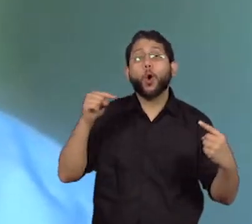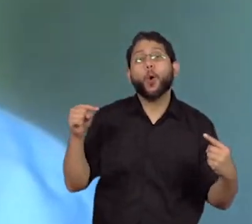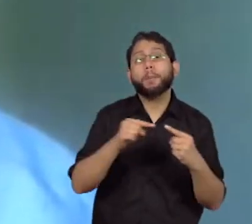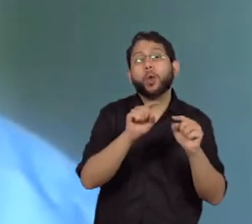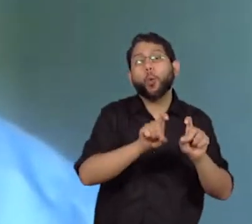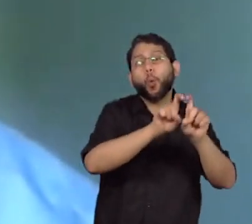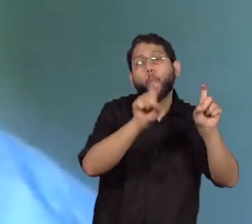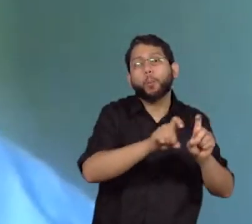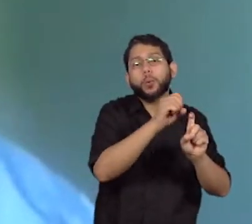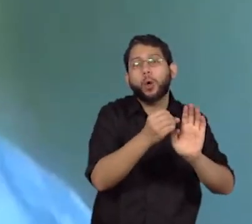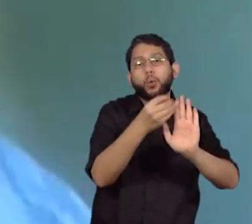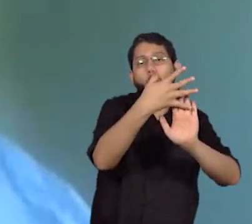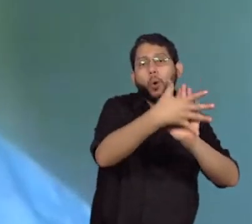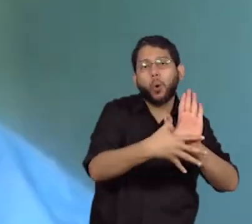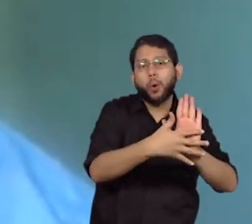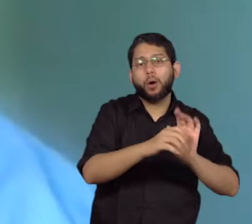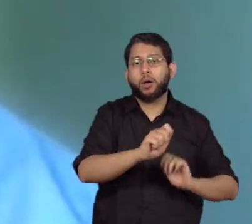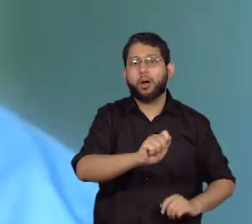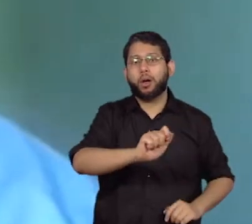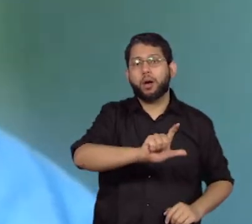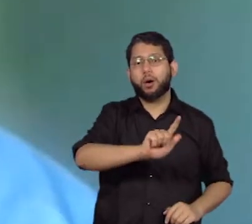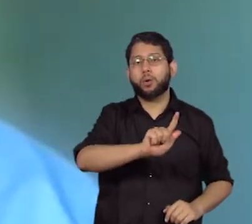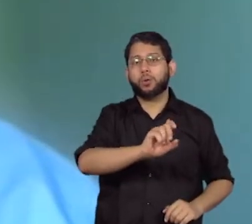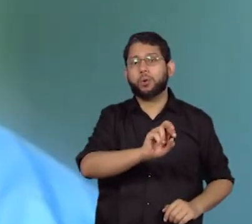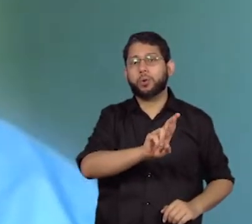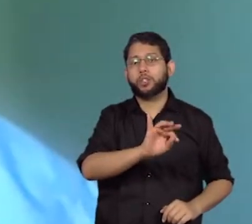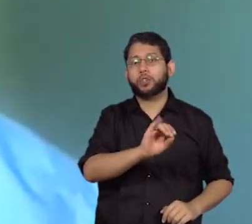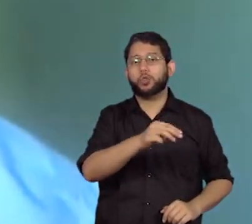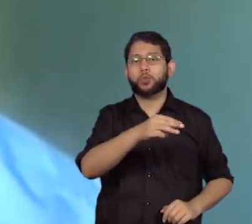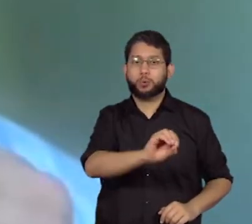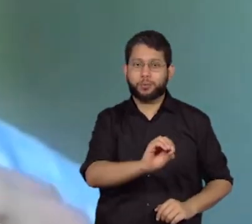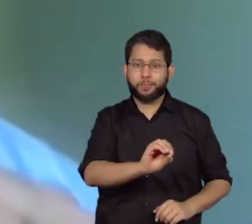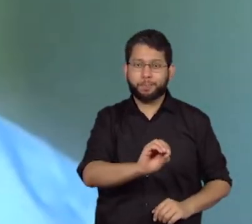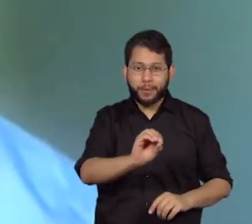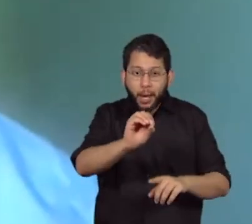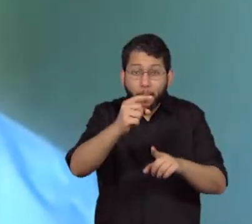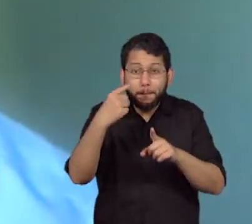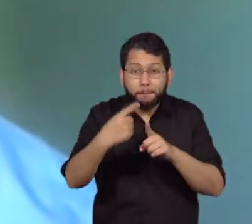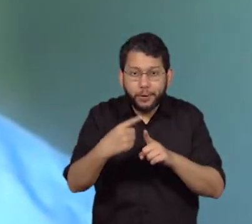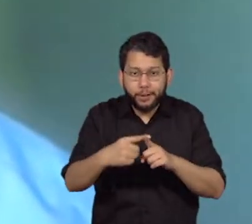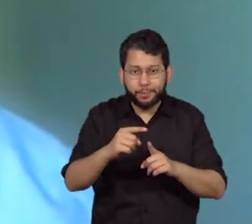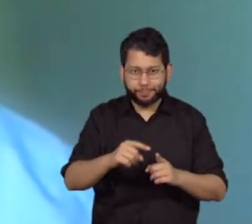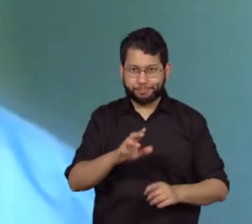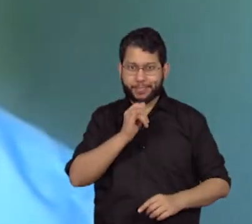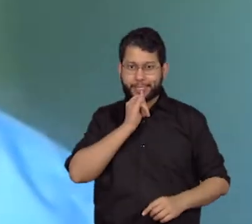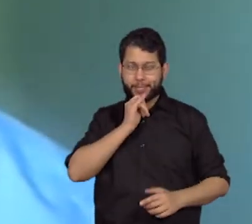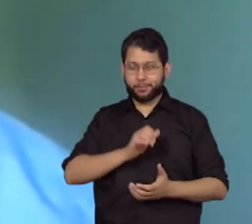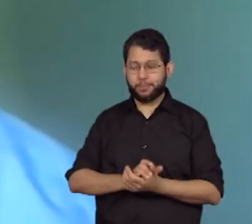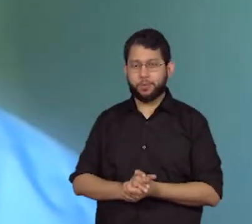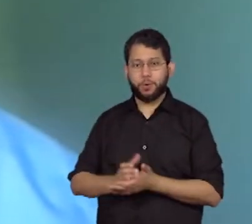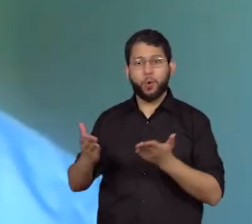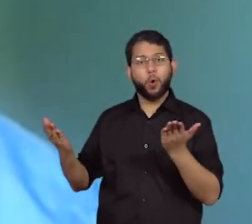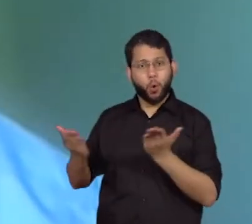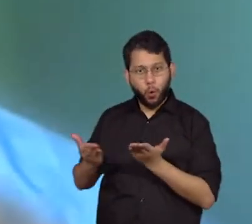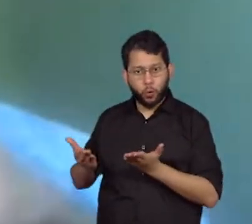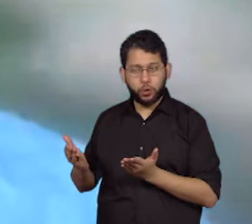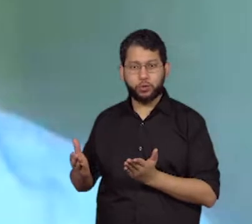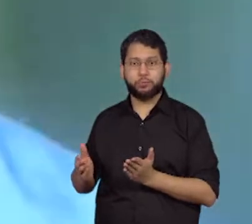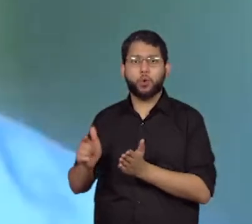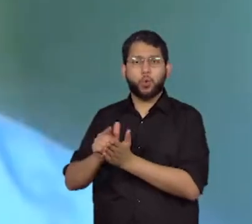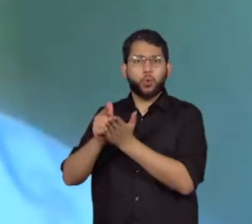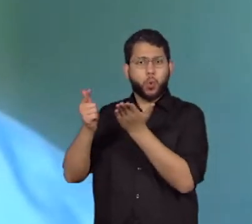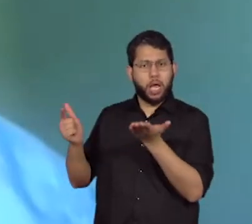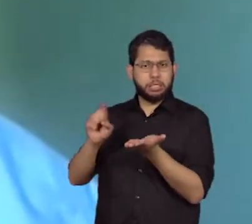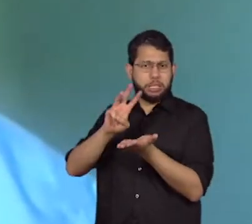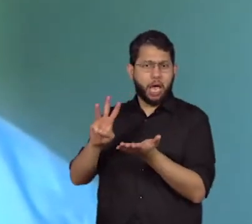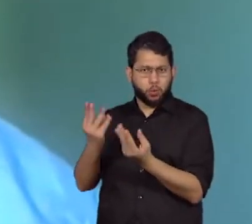entender que ele precisa passar pelo algoritmo para chegar nas pessoas, vou dar um exemplo. Hoje eu publico uma matéria